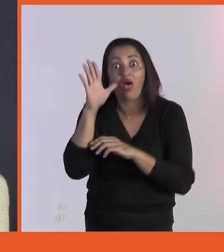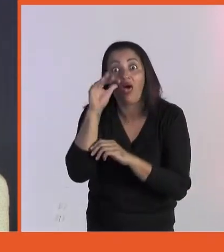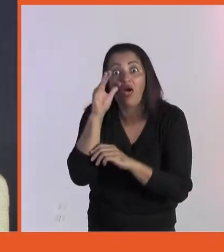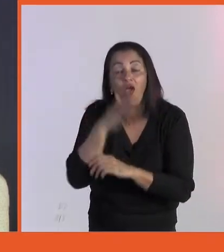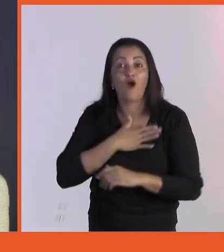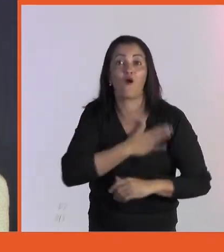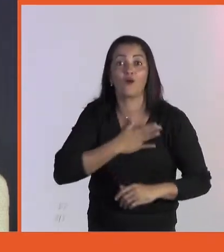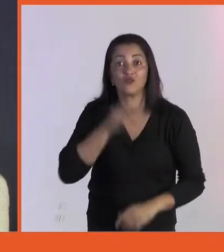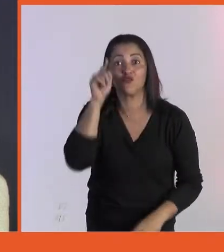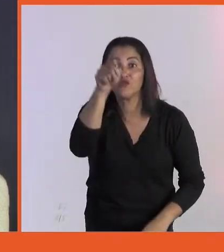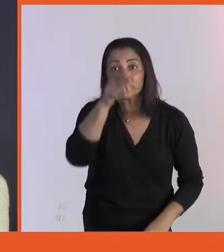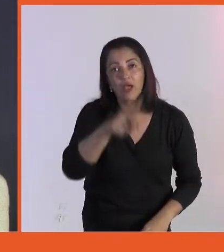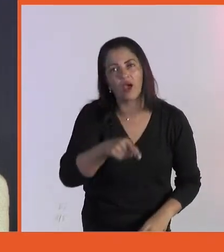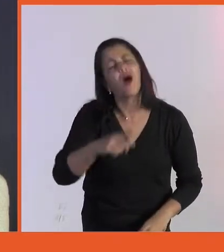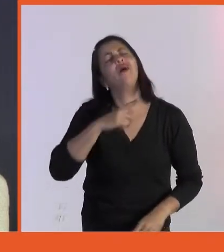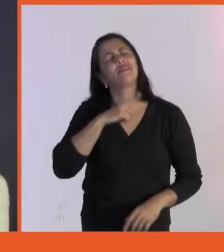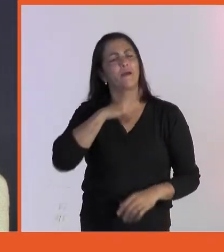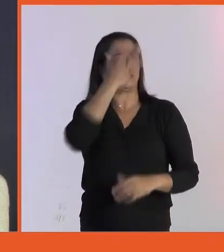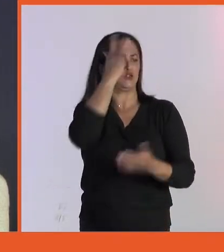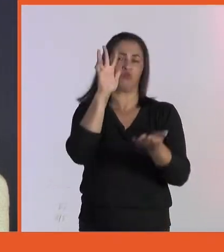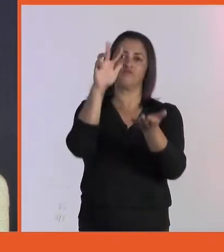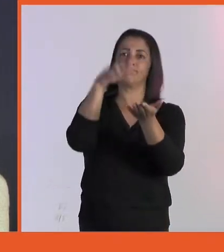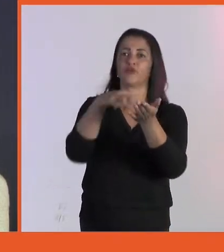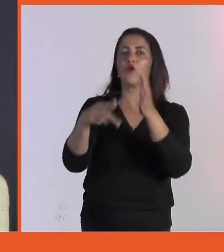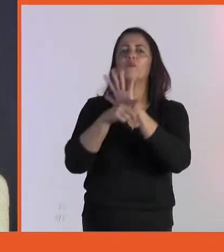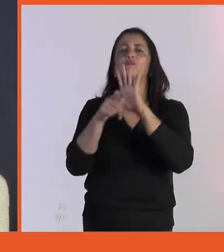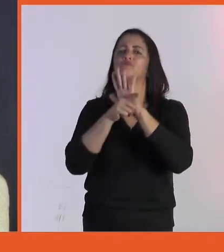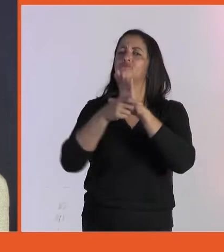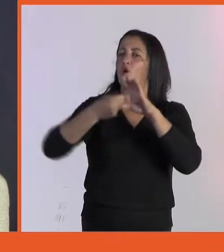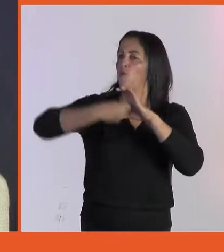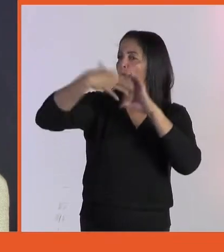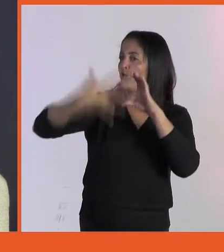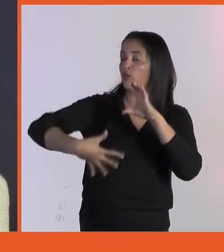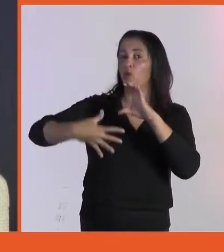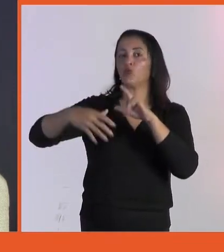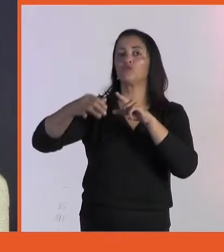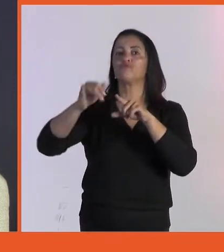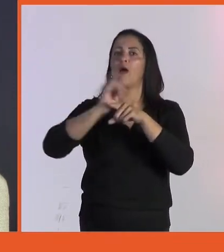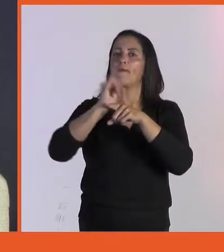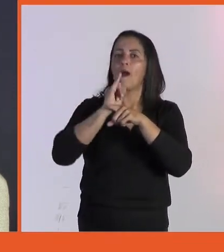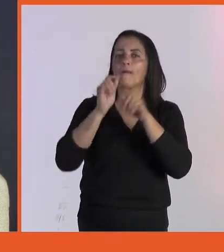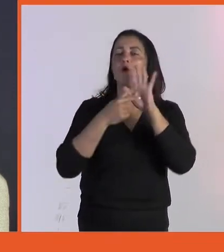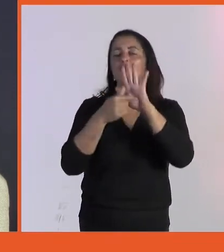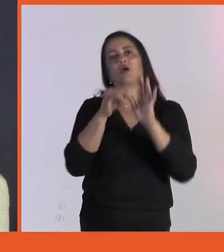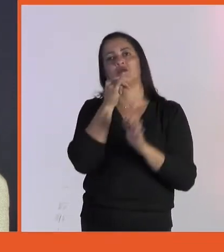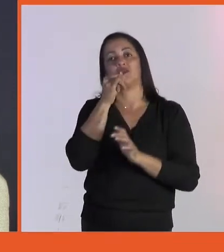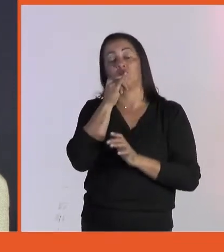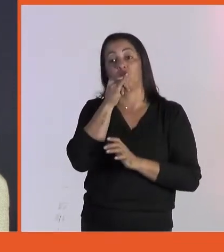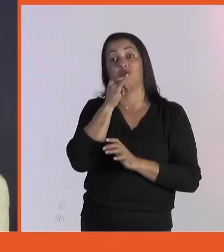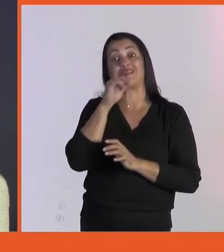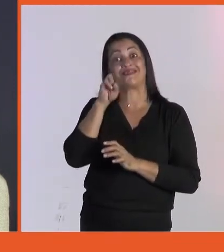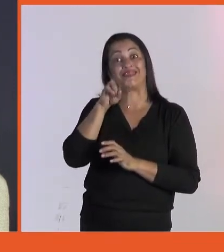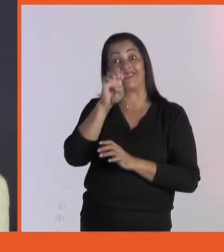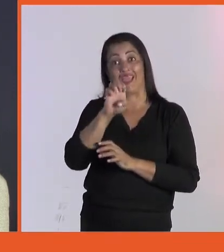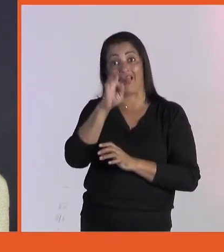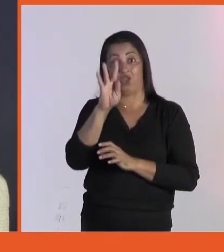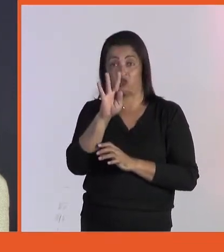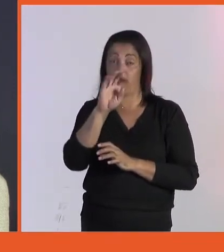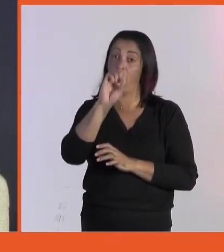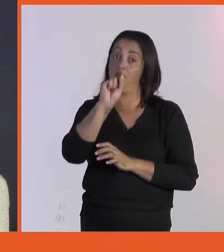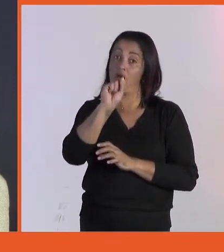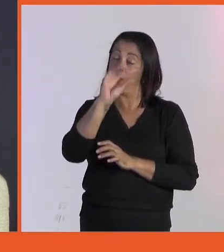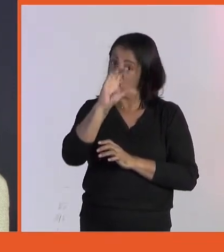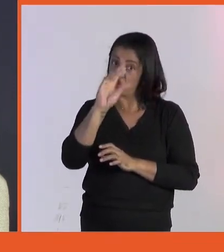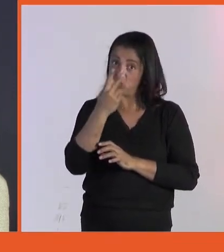começam a nascer. Porque as pessoas que chegam, por exemplo, o conteúdo, eu costumo usar o exemplo do Nerdcast. Porque há 15 anos as pessoas